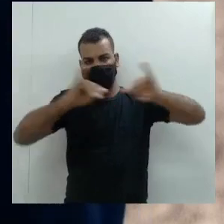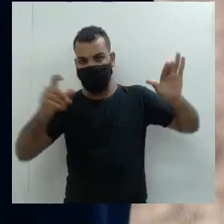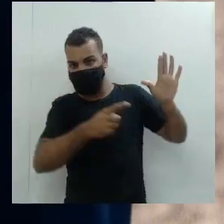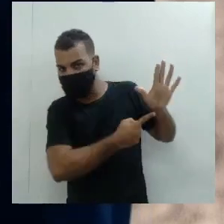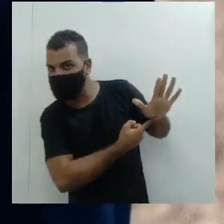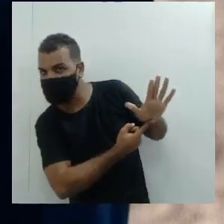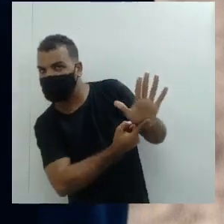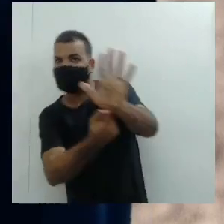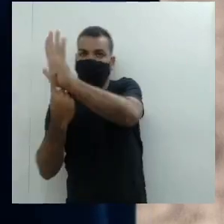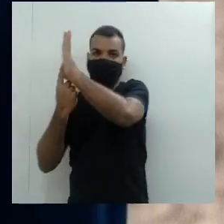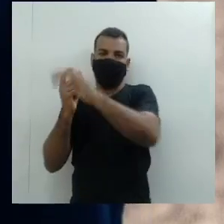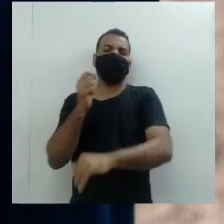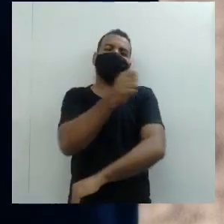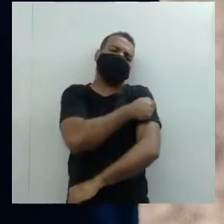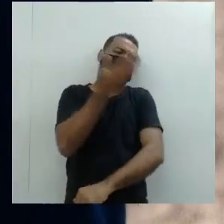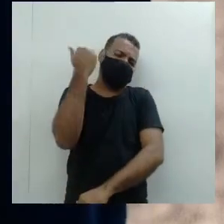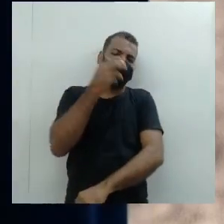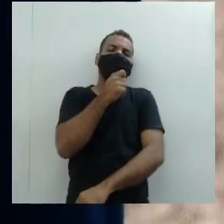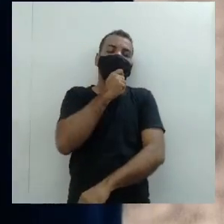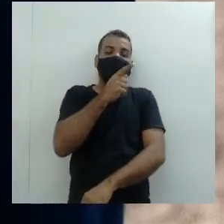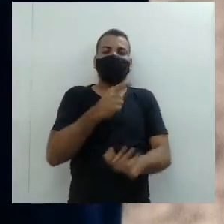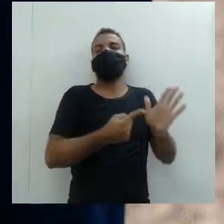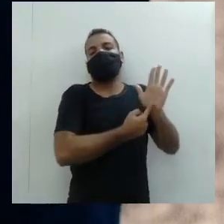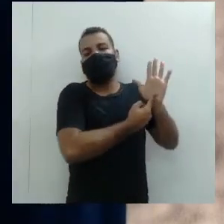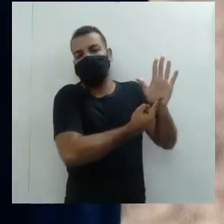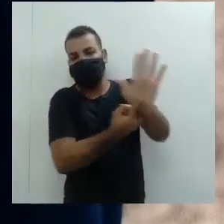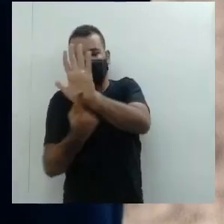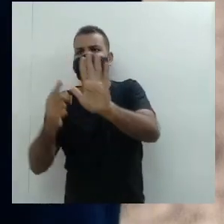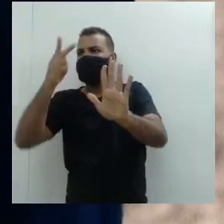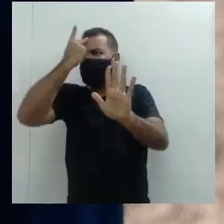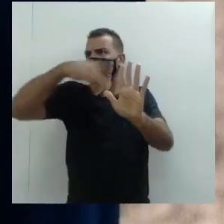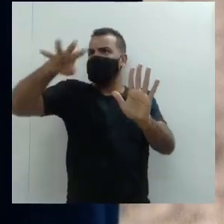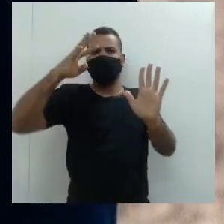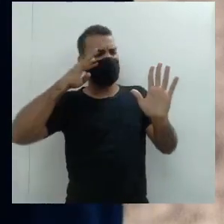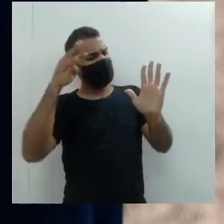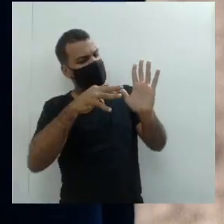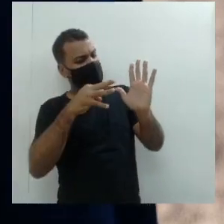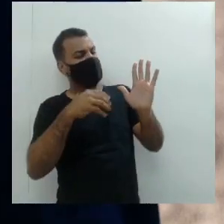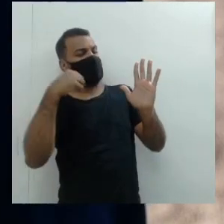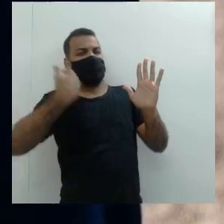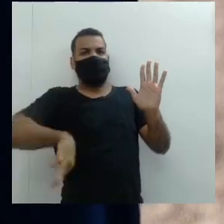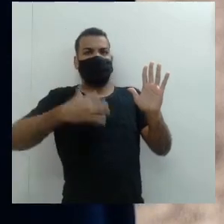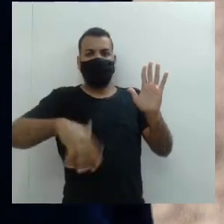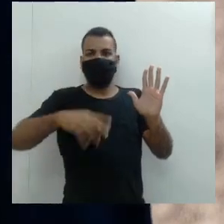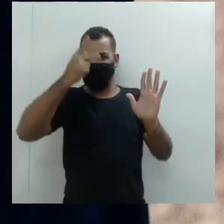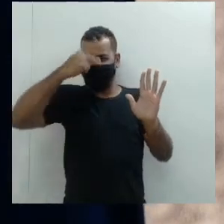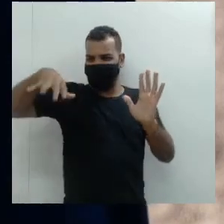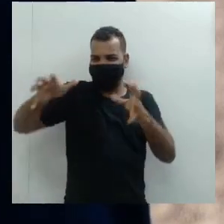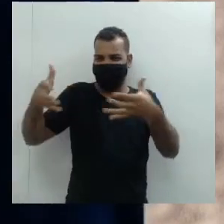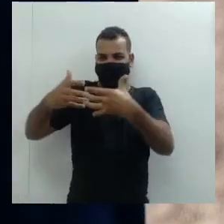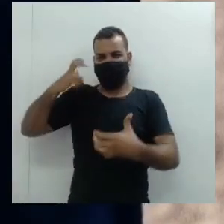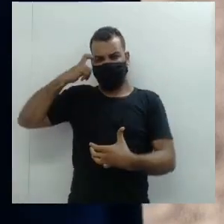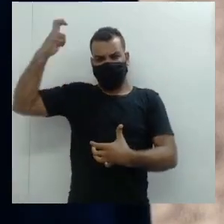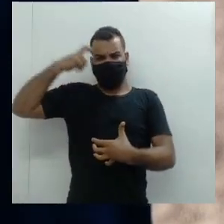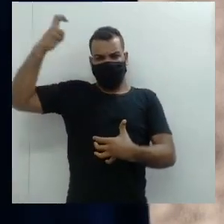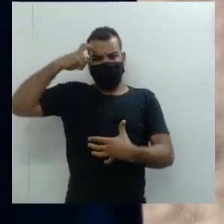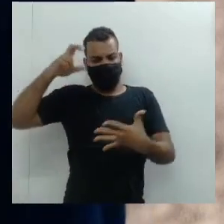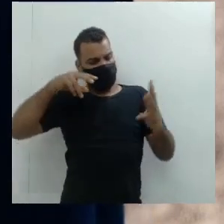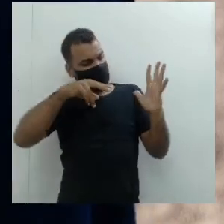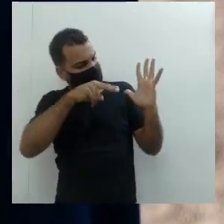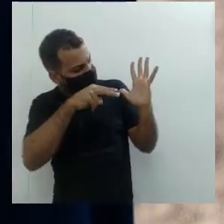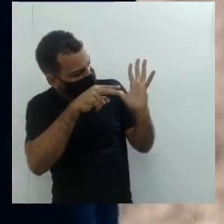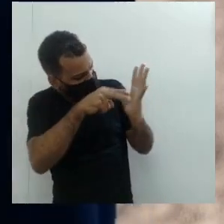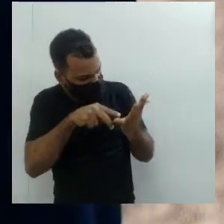aluno da Faculdade de Direito, chamou a atenção, né, da intelectualidade pernambucana e recifense em especial, para